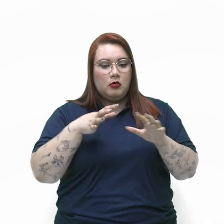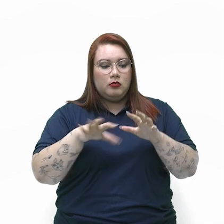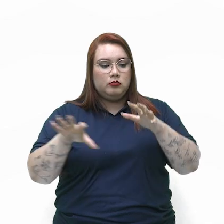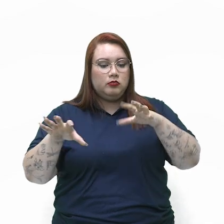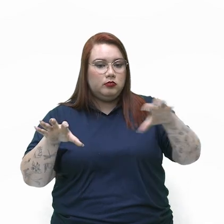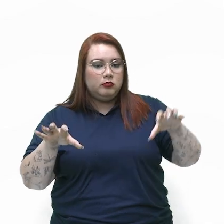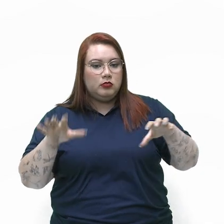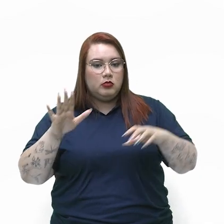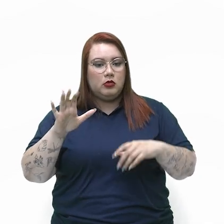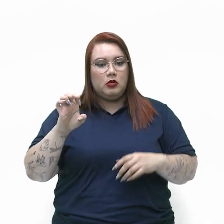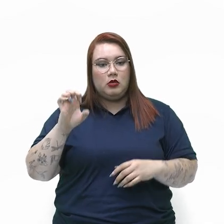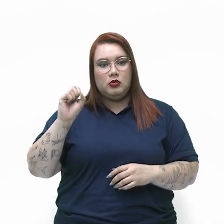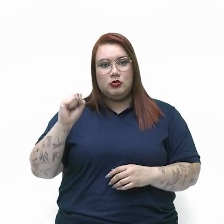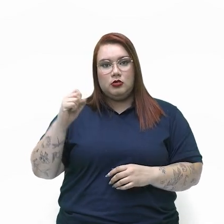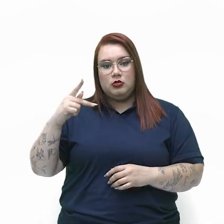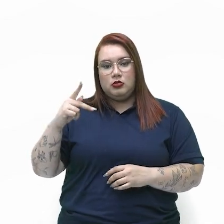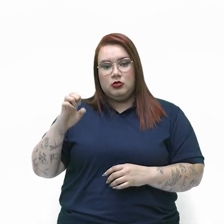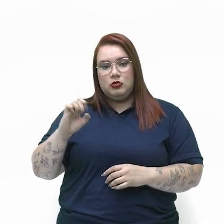no caso das espécies,